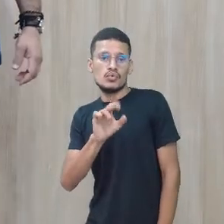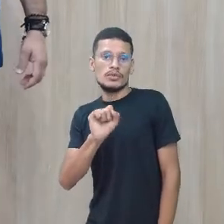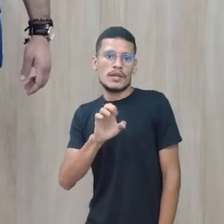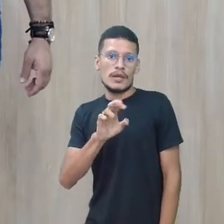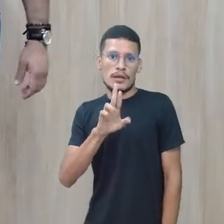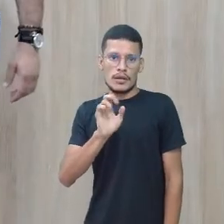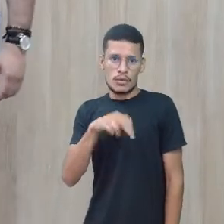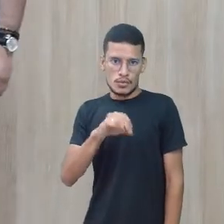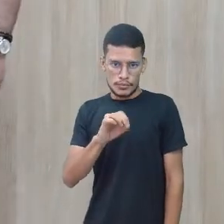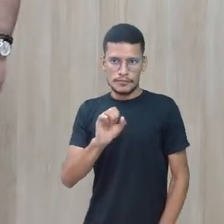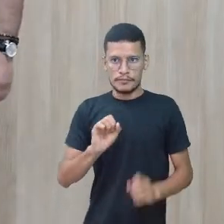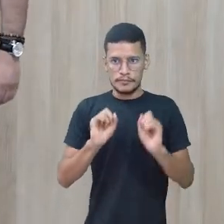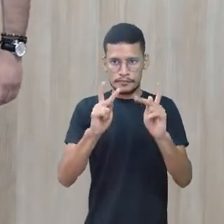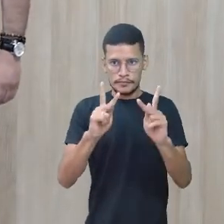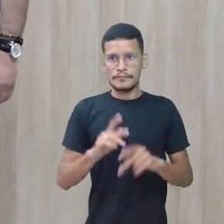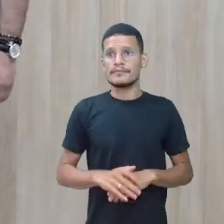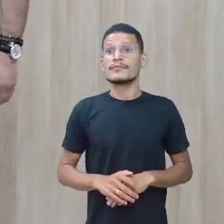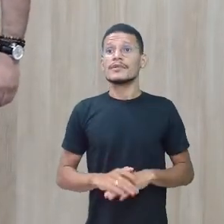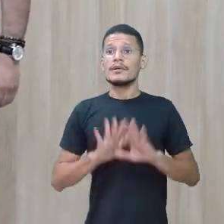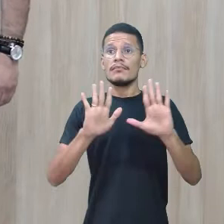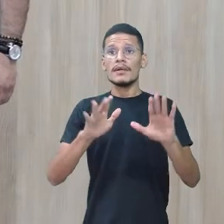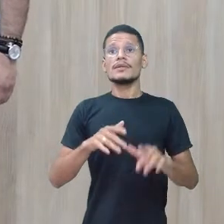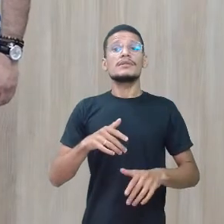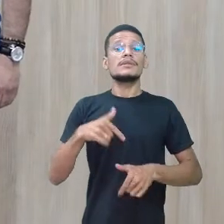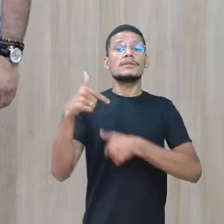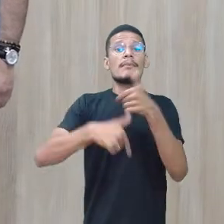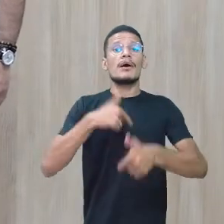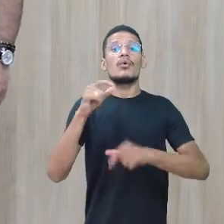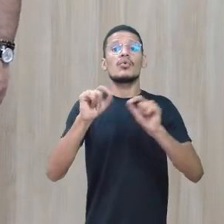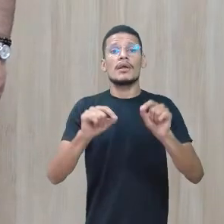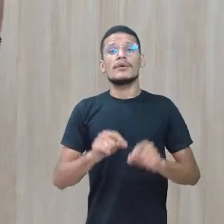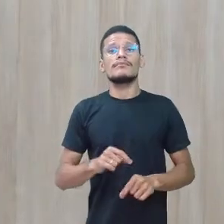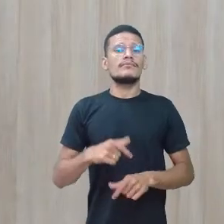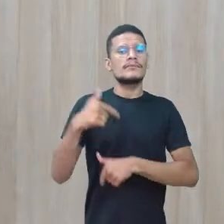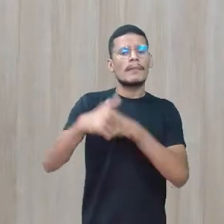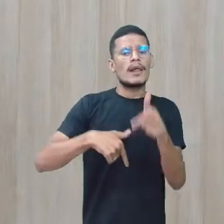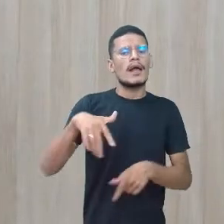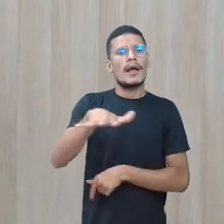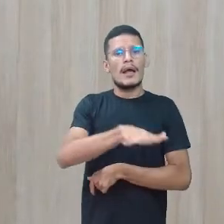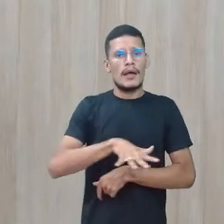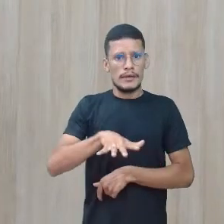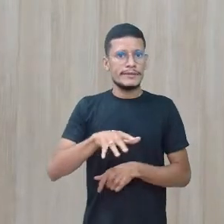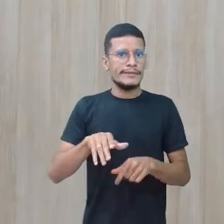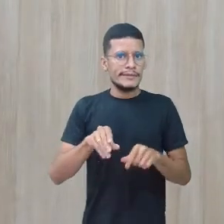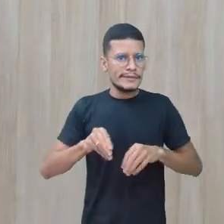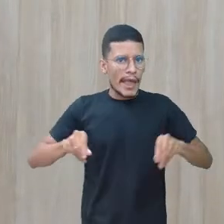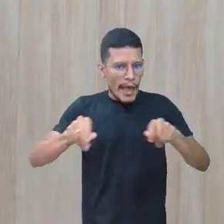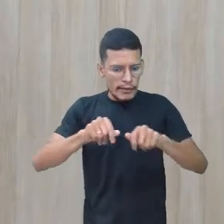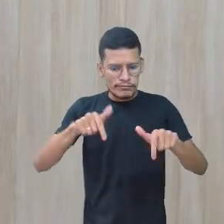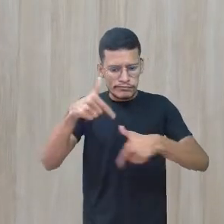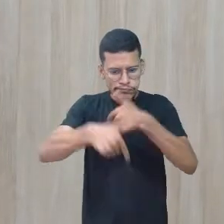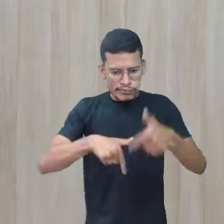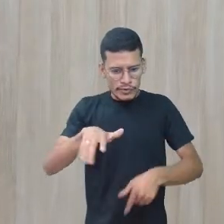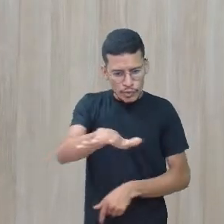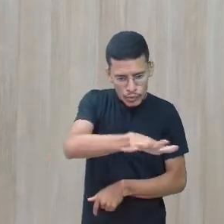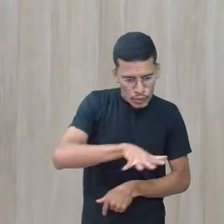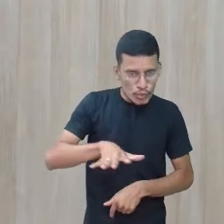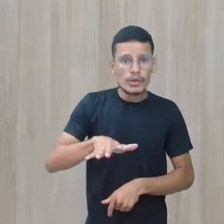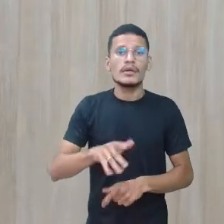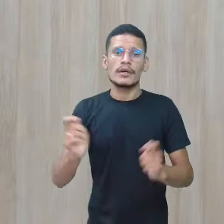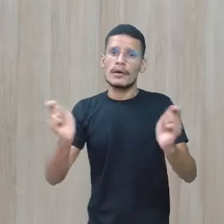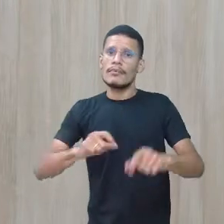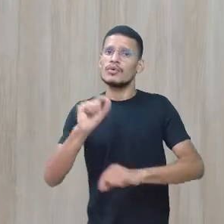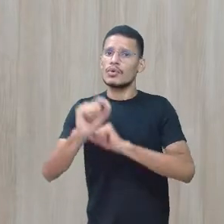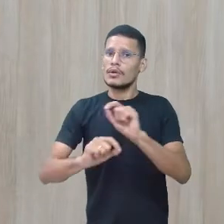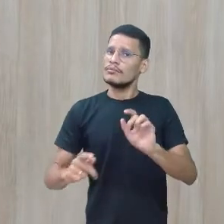ok? Já os servos, por sua vez, eles trabalhavam na terra e estavam sujeitos, né, a uma